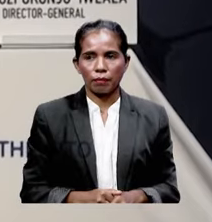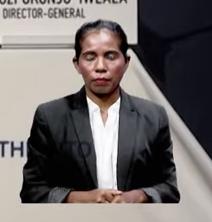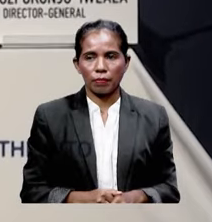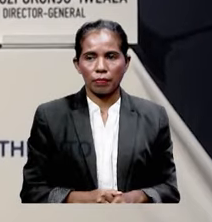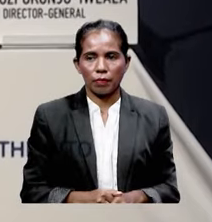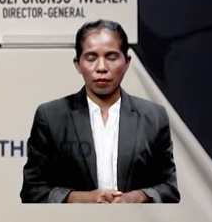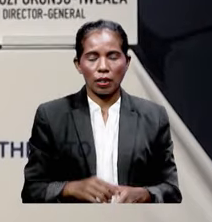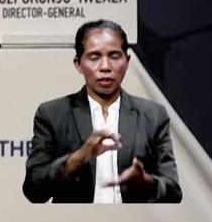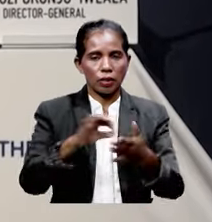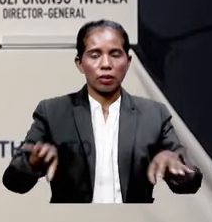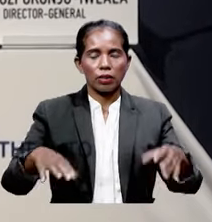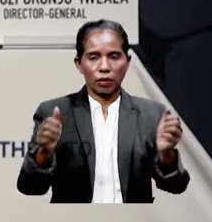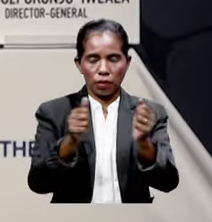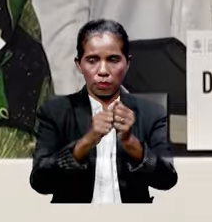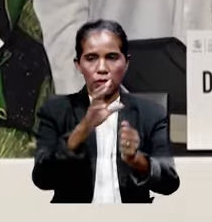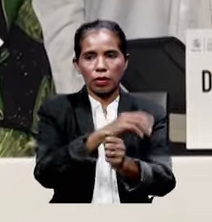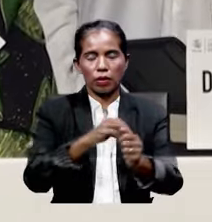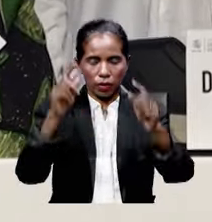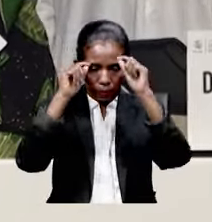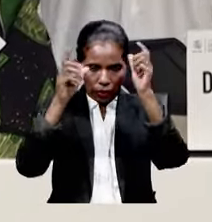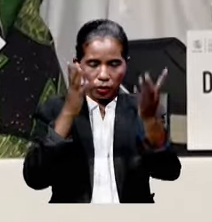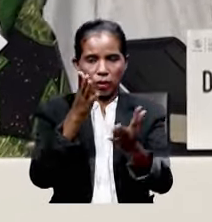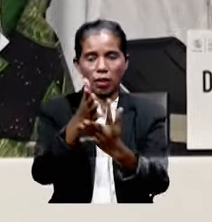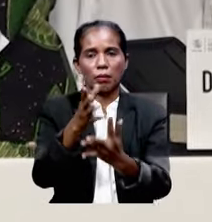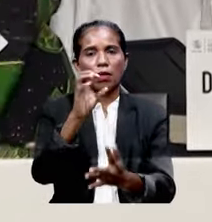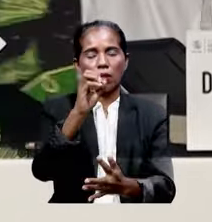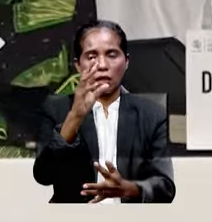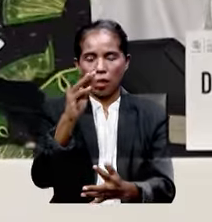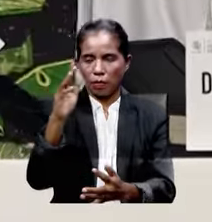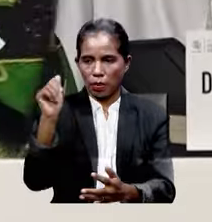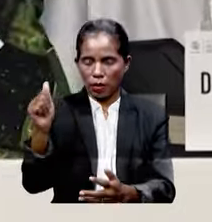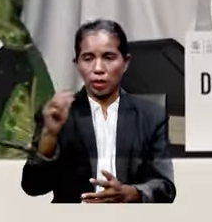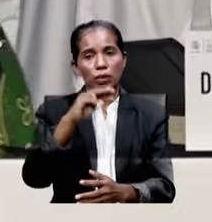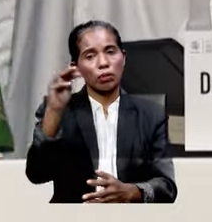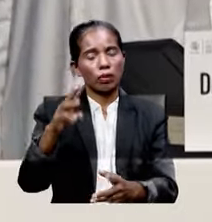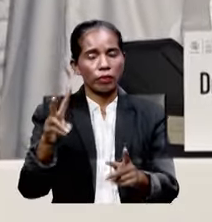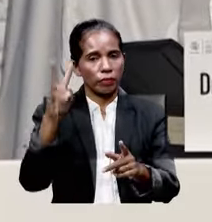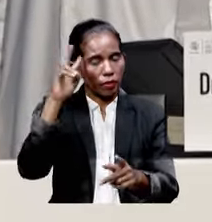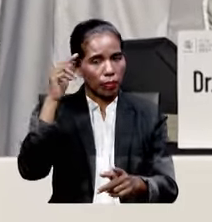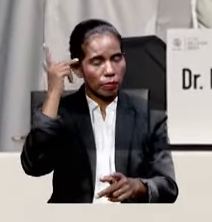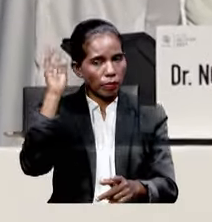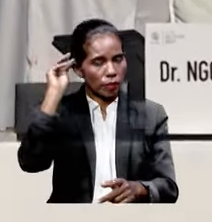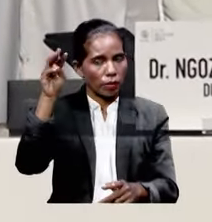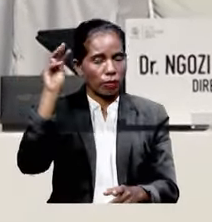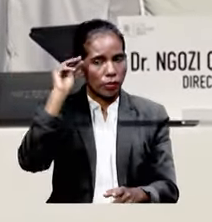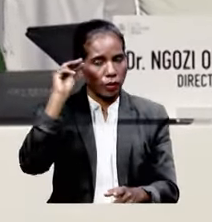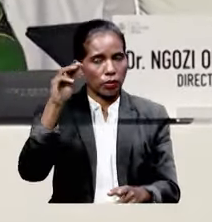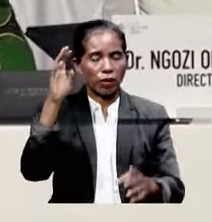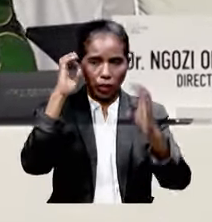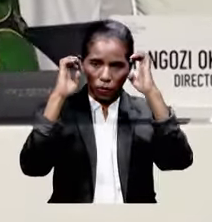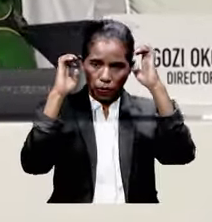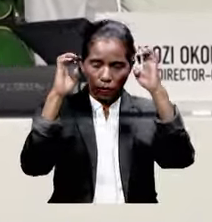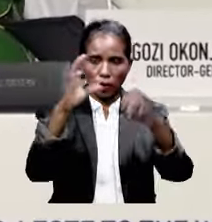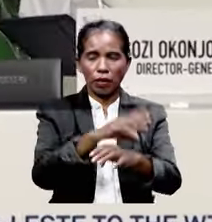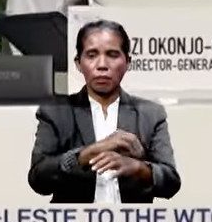Afin assinar acordo formalização Timor-Leste em adesão ao OMK e a Abu Dhabi, segundo o vice-primeiro-ministro, no ministro coordenador assunto econômico, no